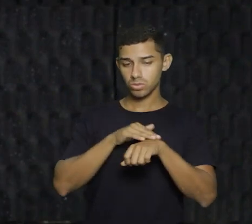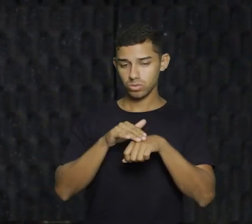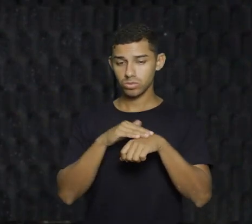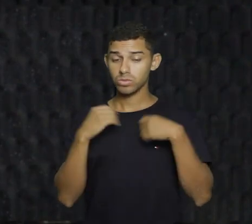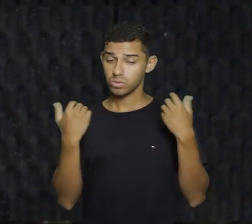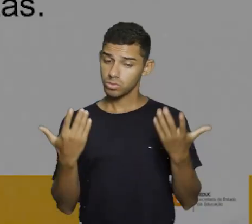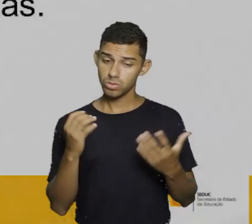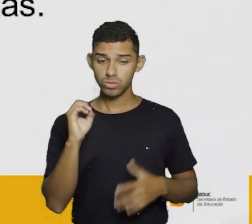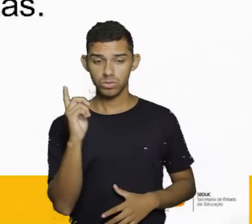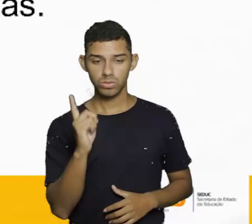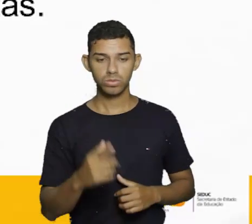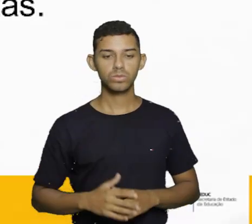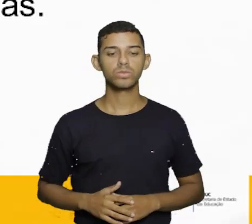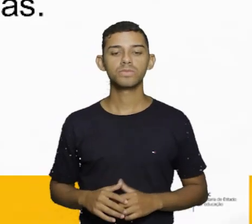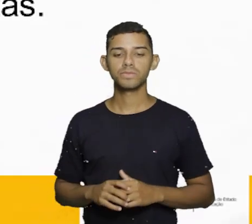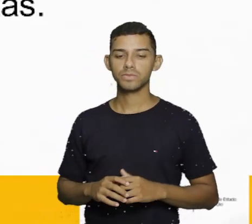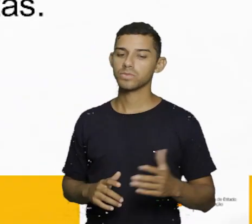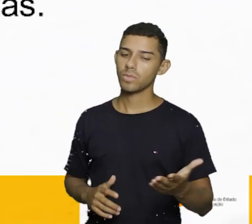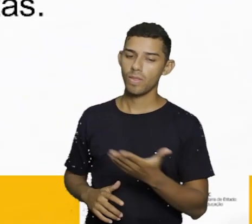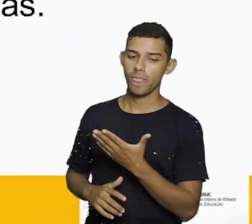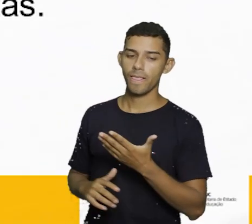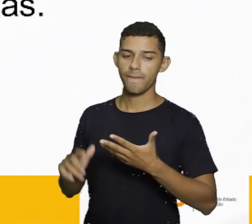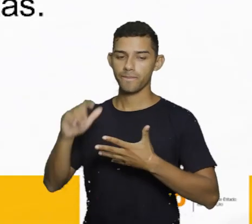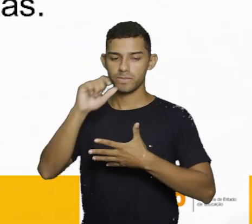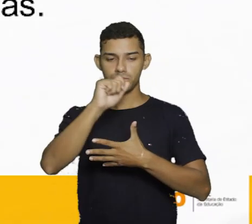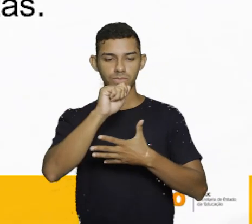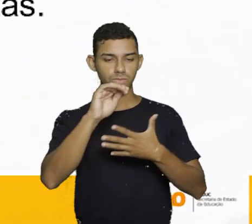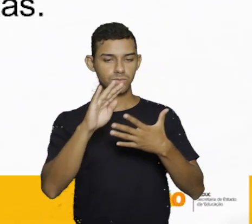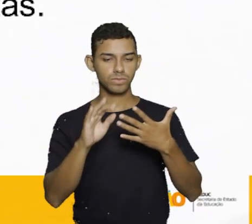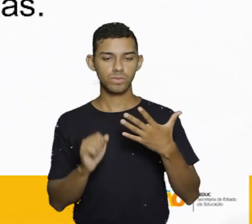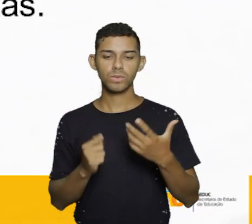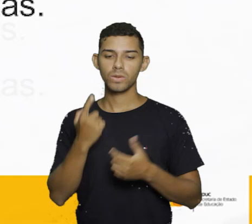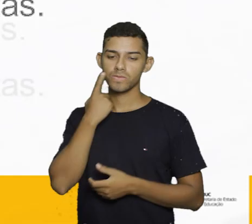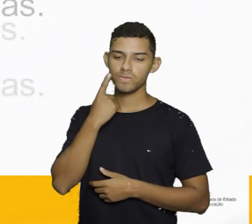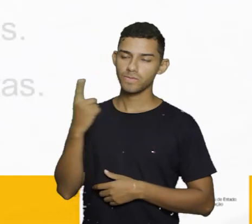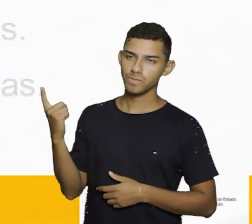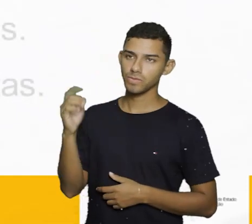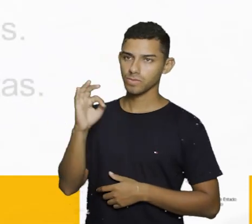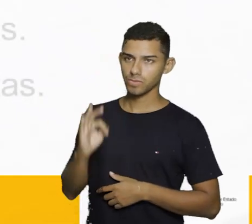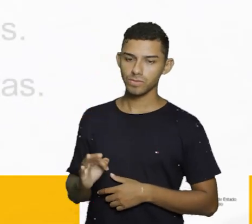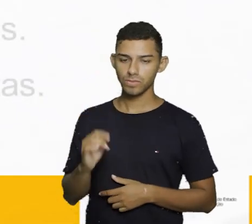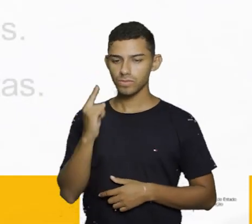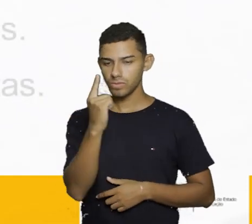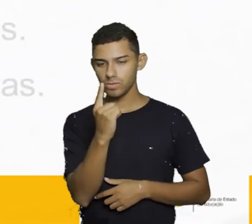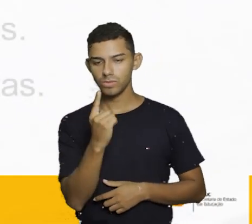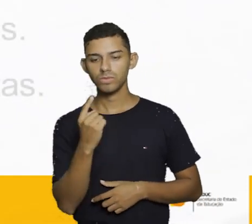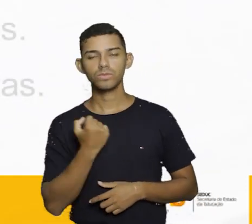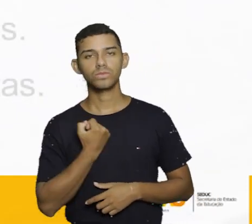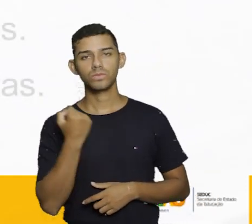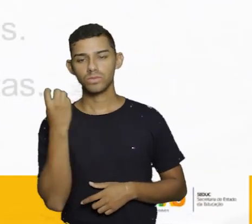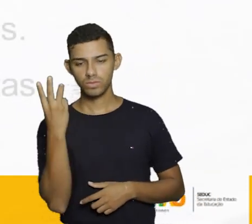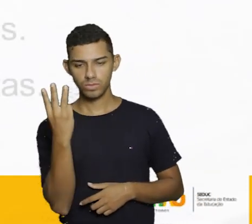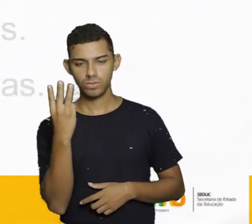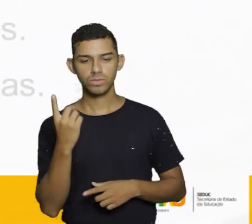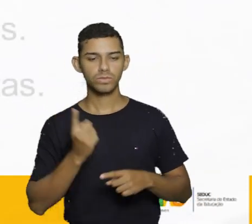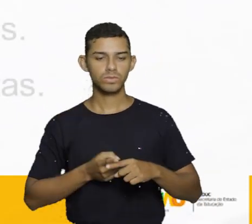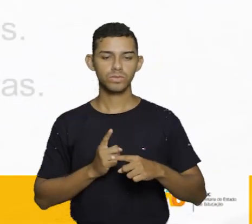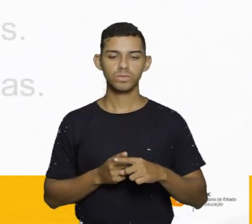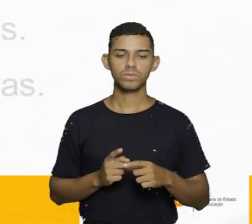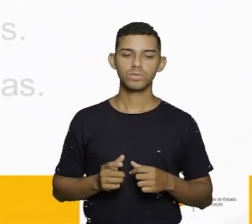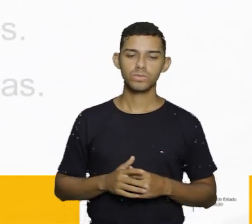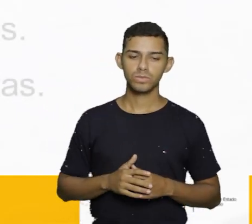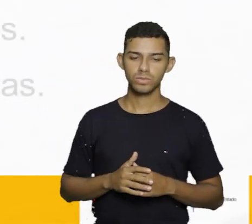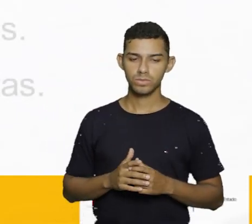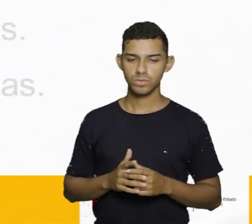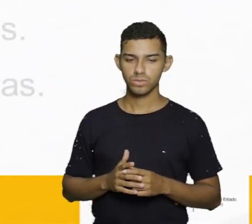tem? Quais são as alternativas corretas? A alternativa 1 e a 3 são corretas. Por que a